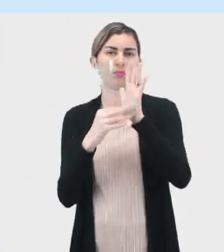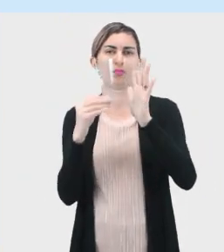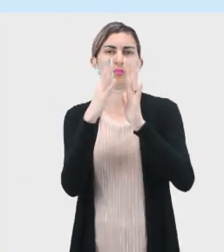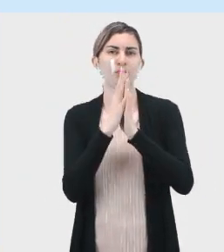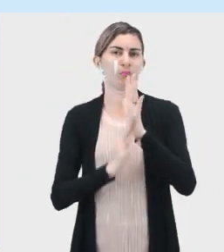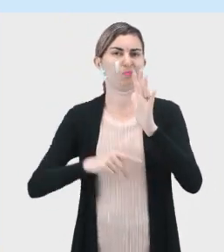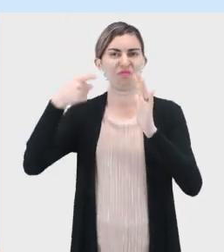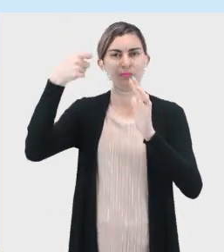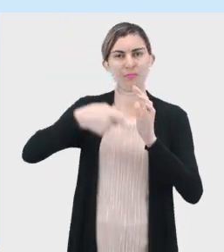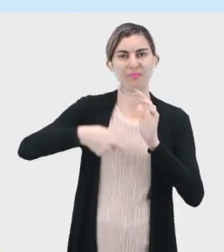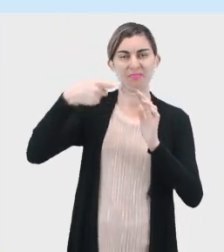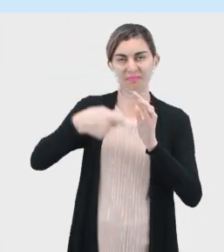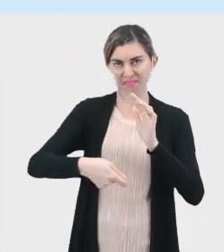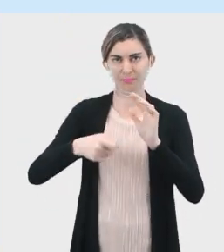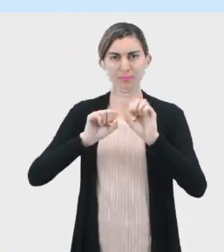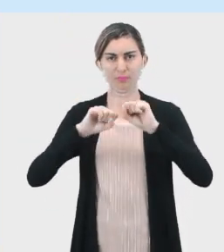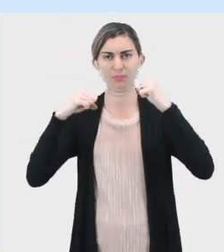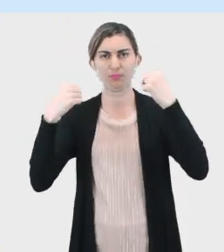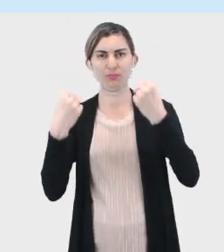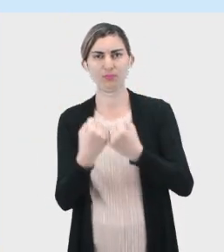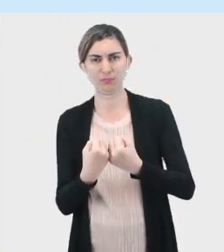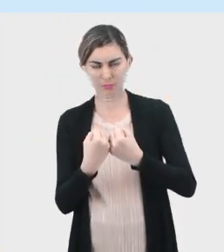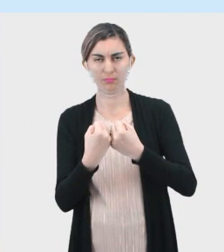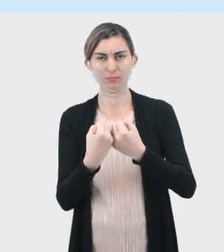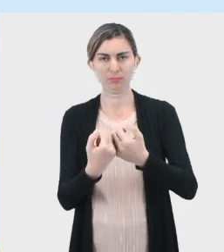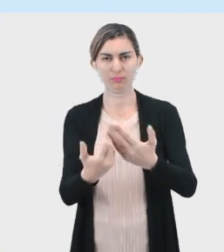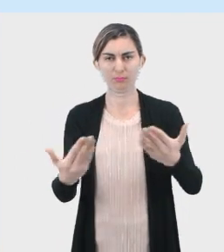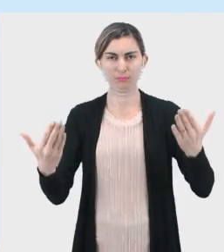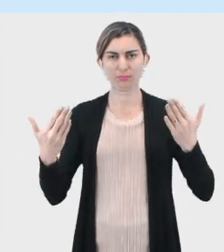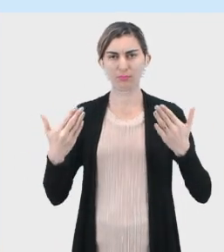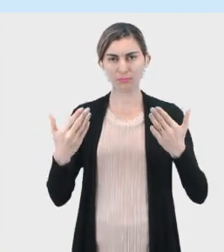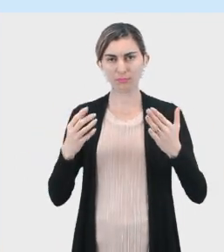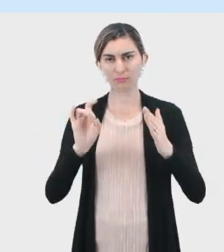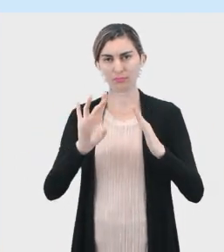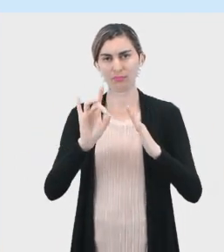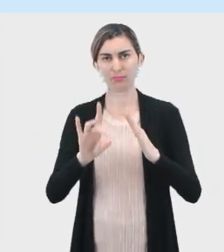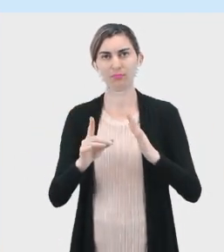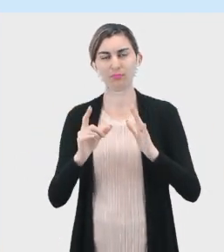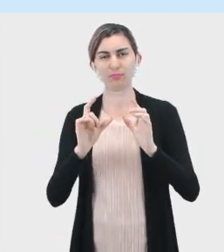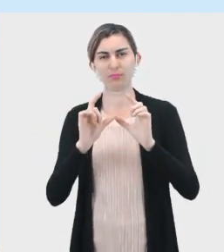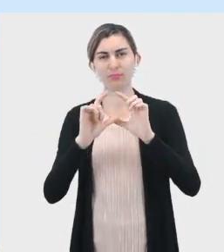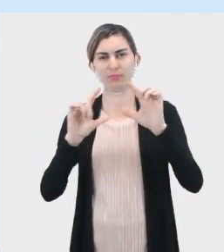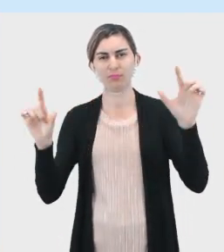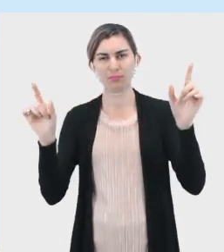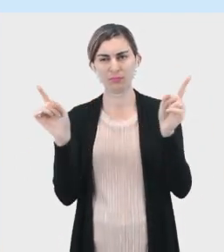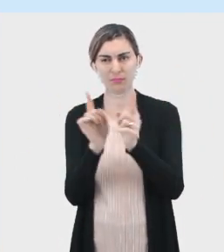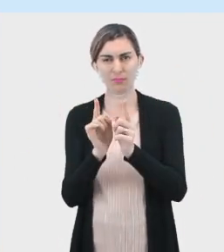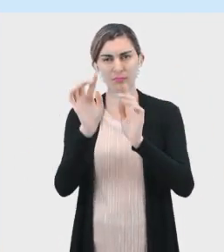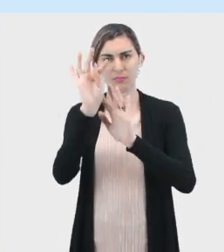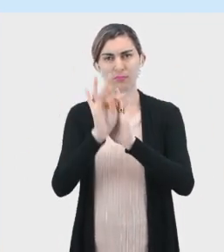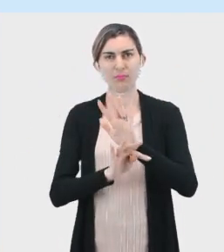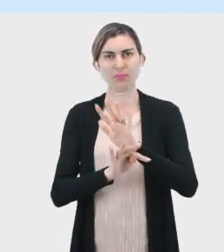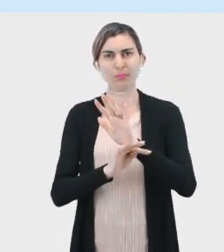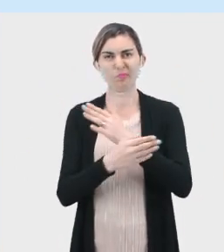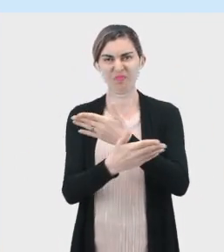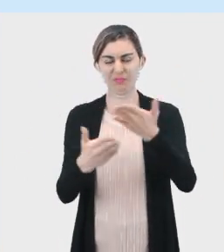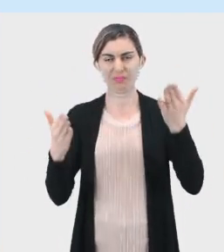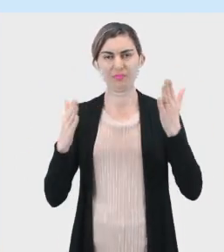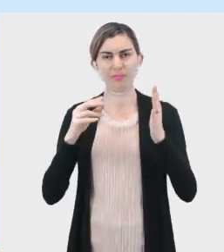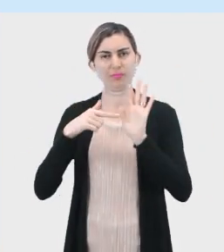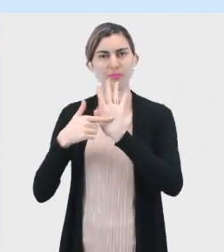que são impostos pela sociedade em apenas um pequeno fragmento de texto. E